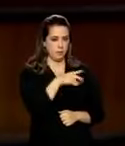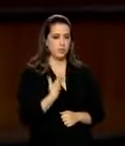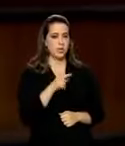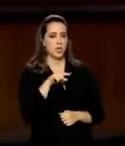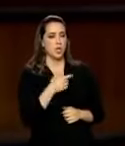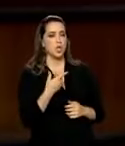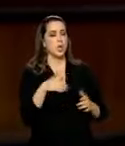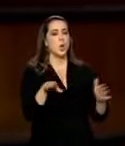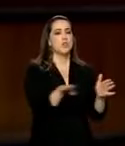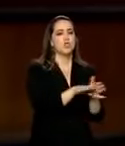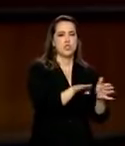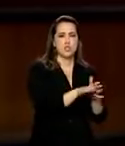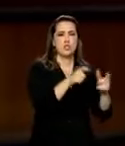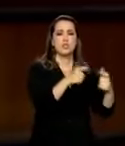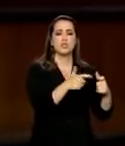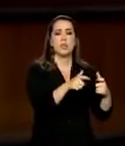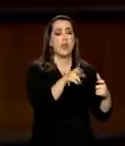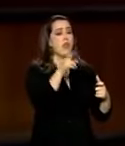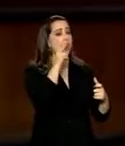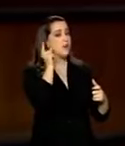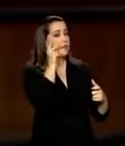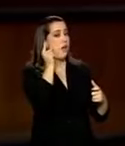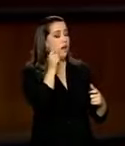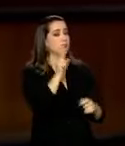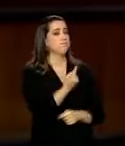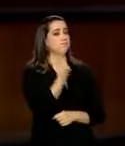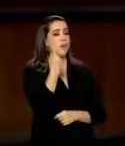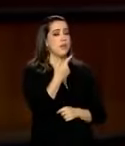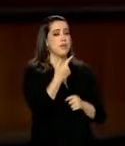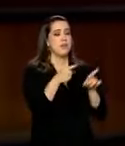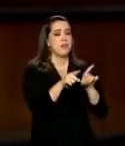fiz na cidade de Missão Velha, Ceará, em setembro do ano passado,